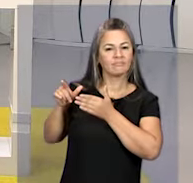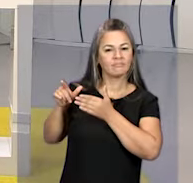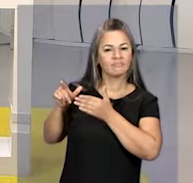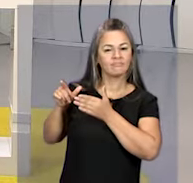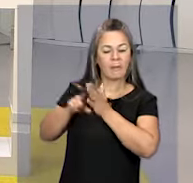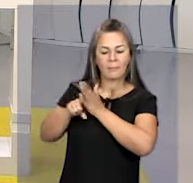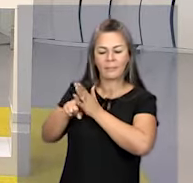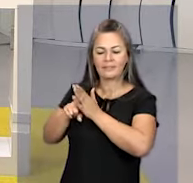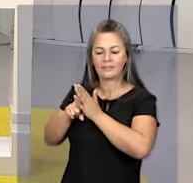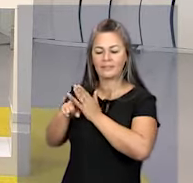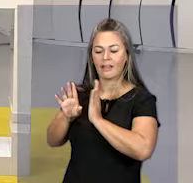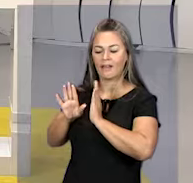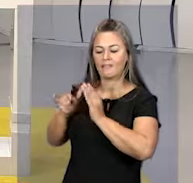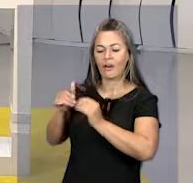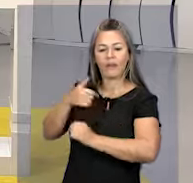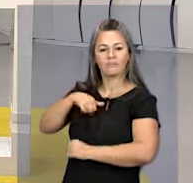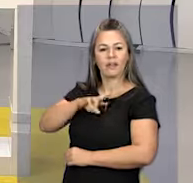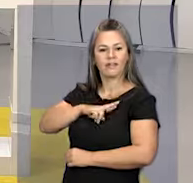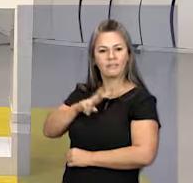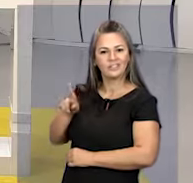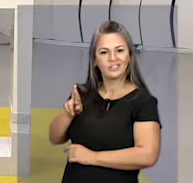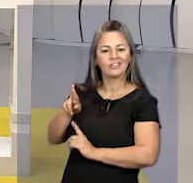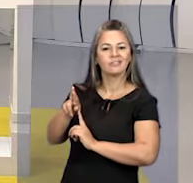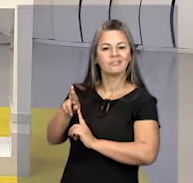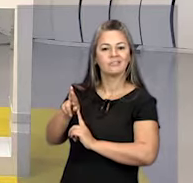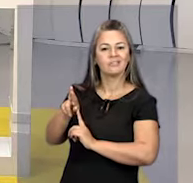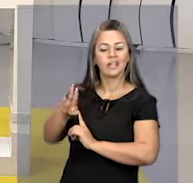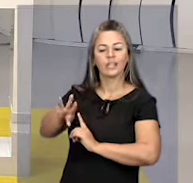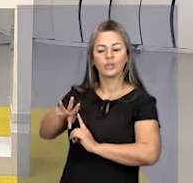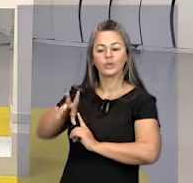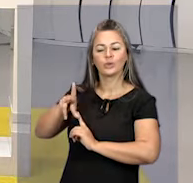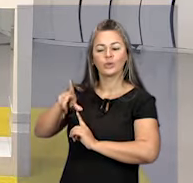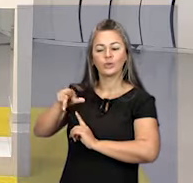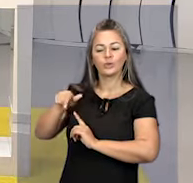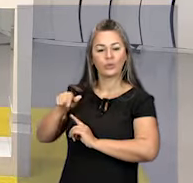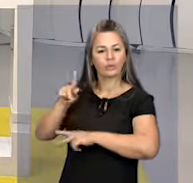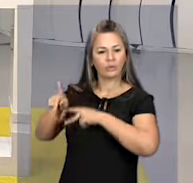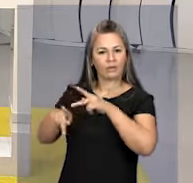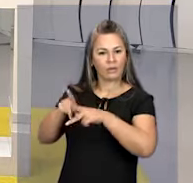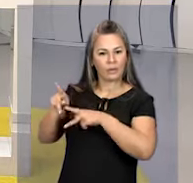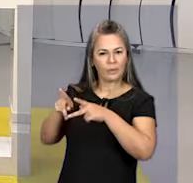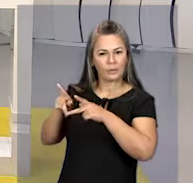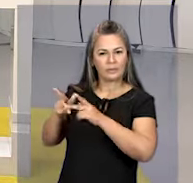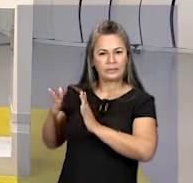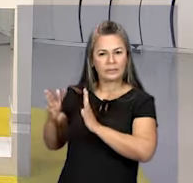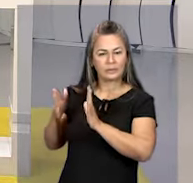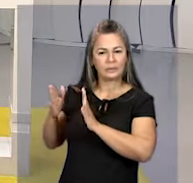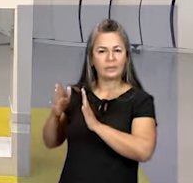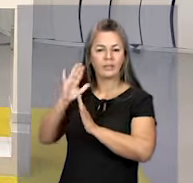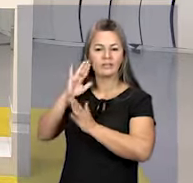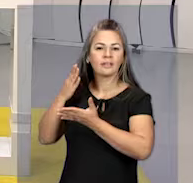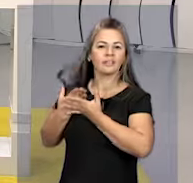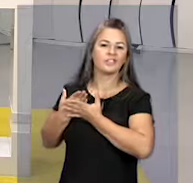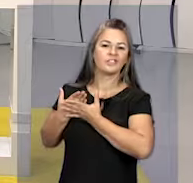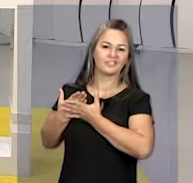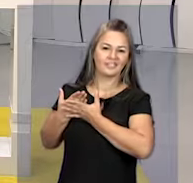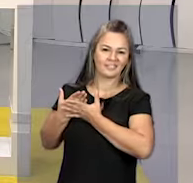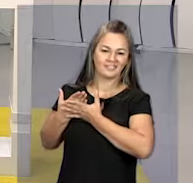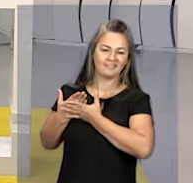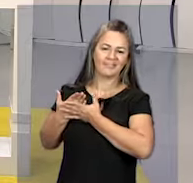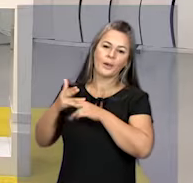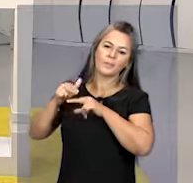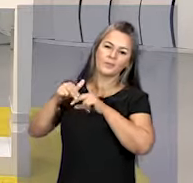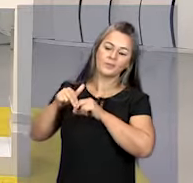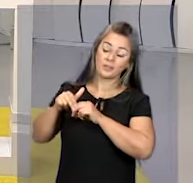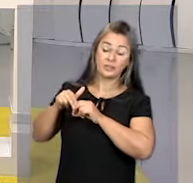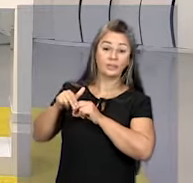eles acreditam. E aí, os mitos, eles normalmente são ligados a essa